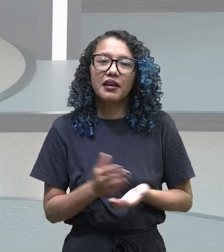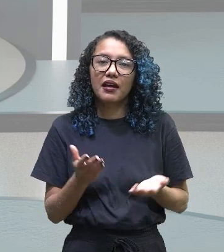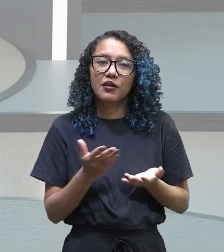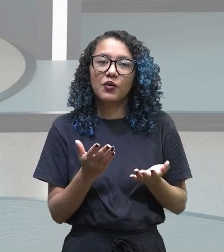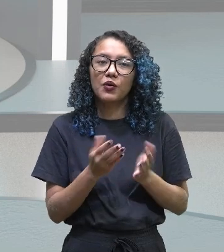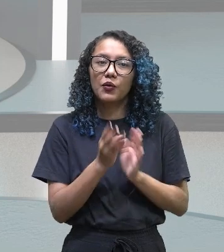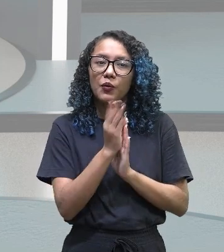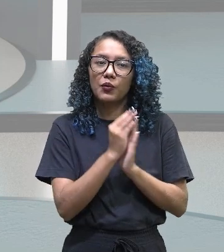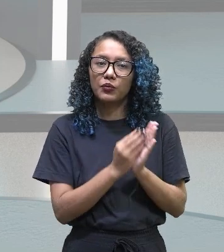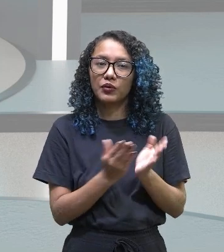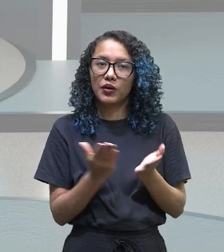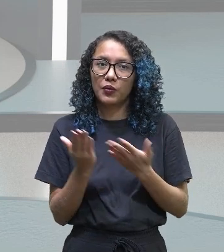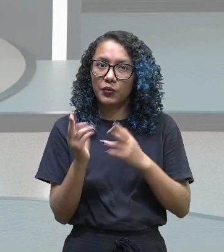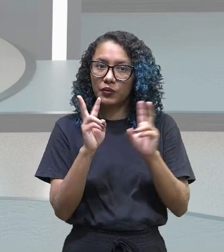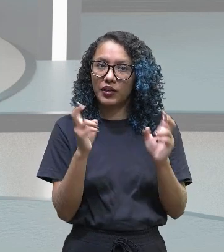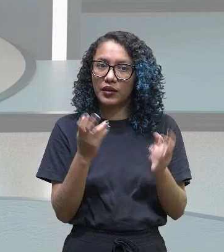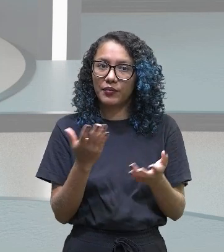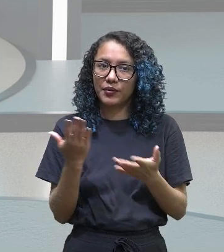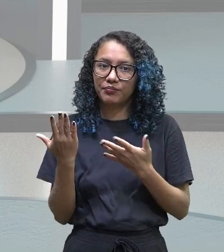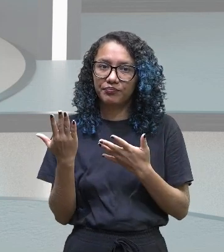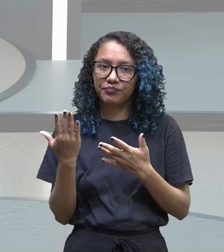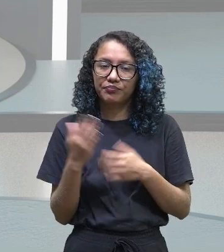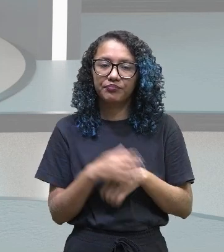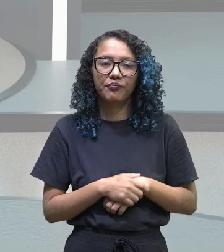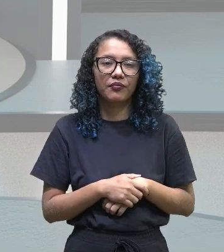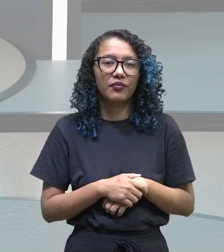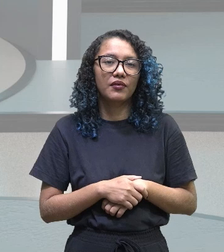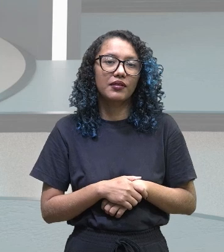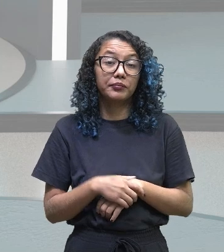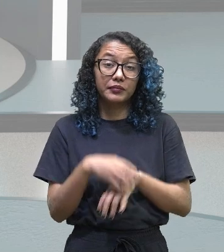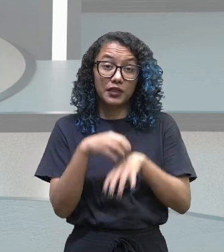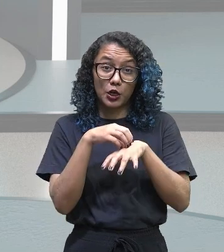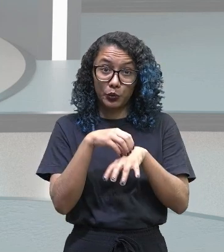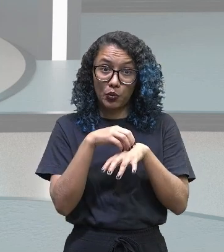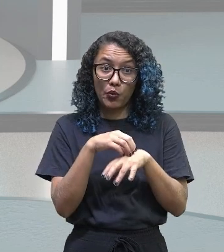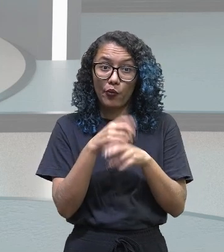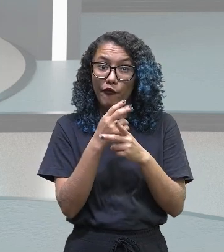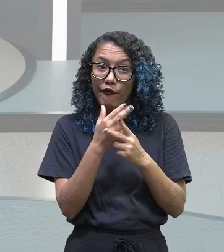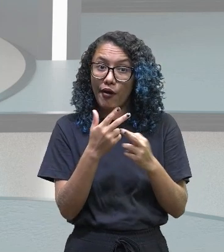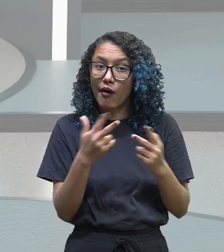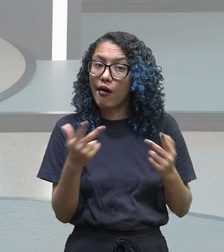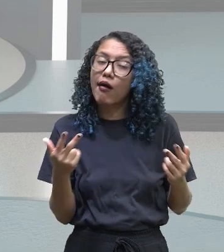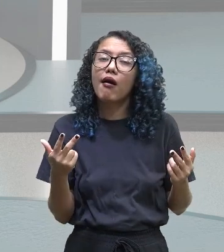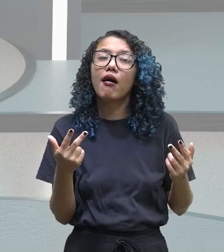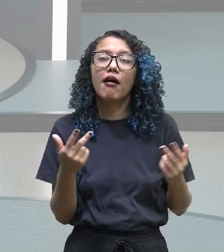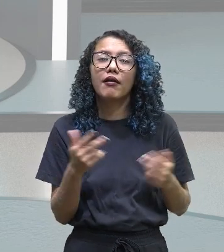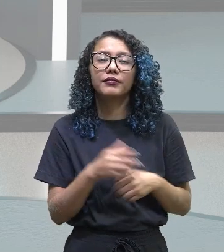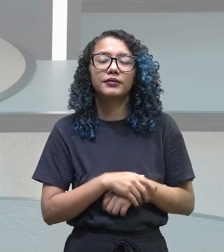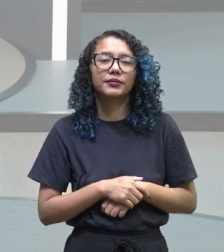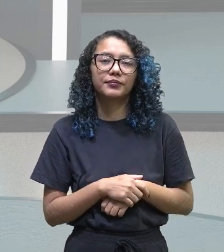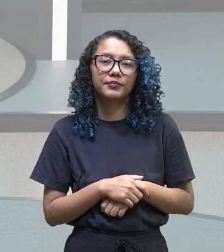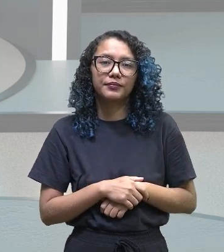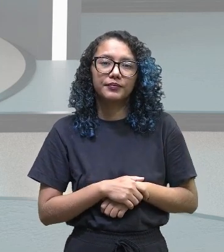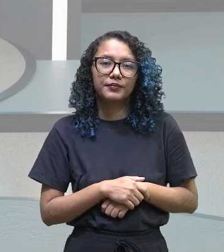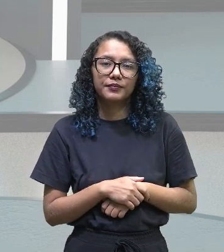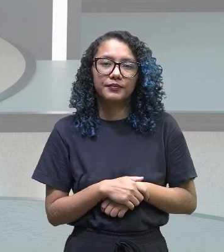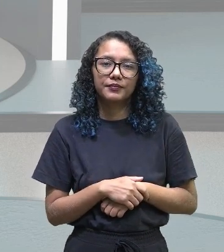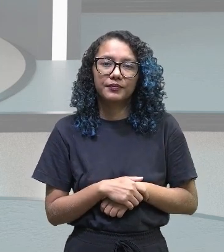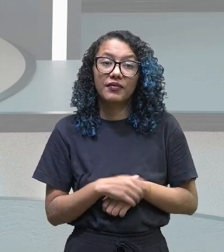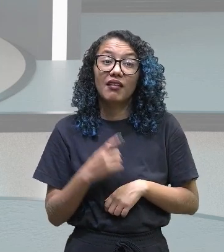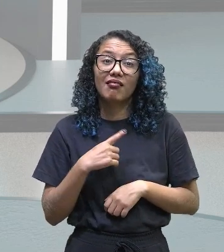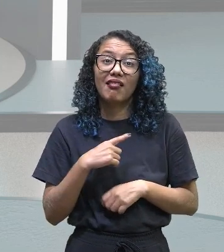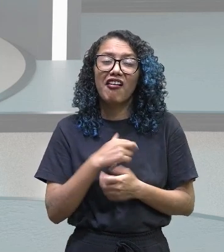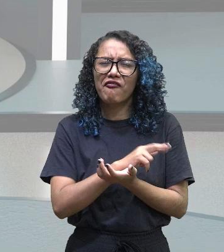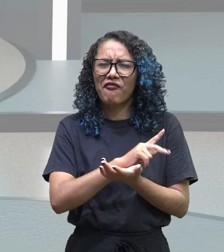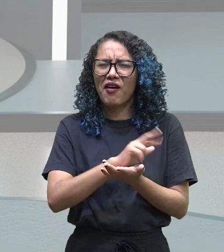contenido son medios de transporte. Meios de transporte no português, nós temos